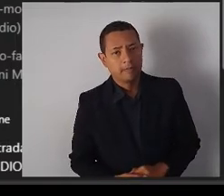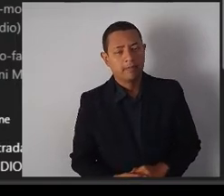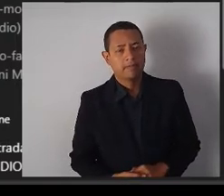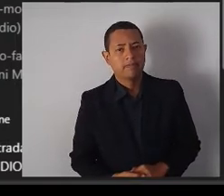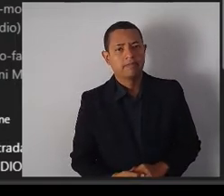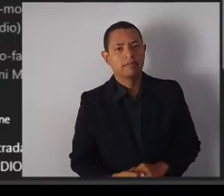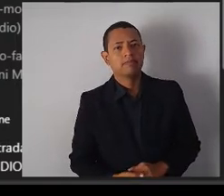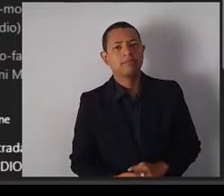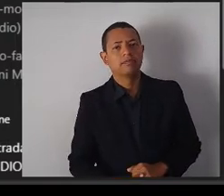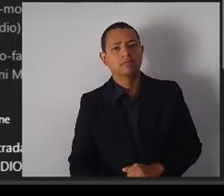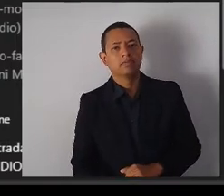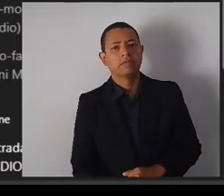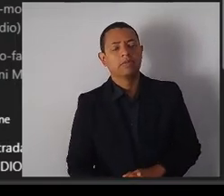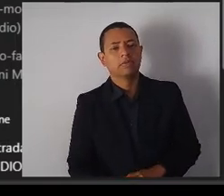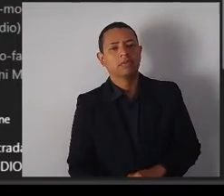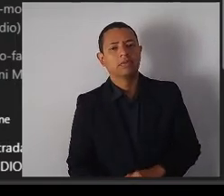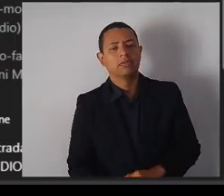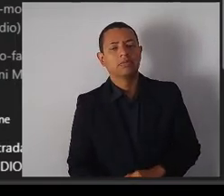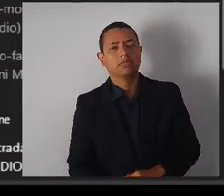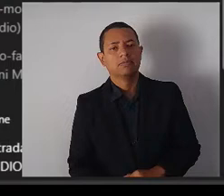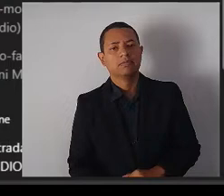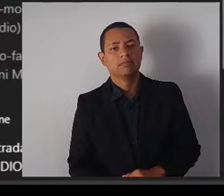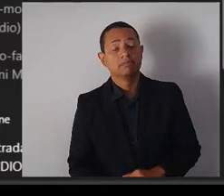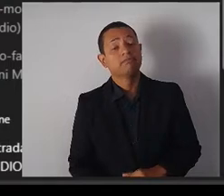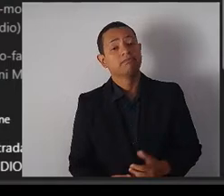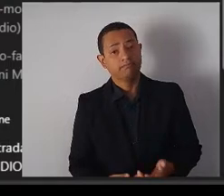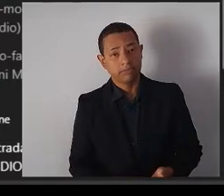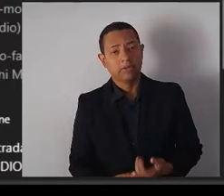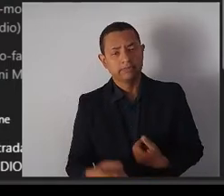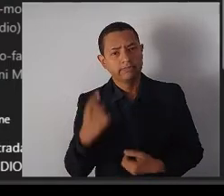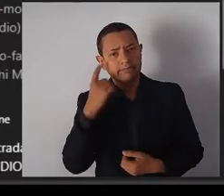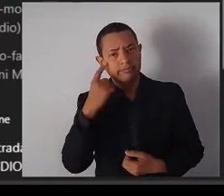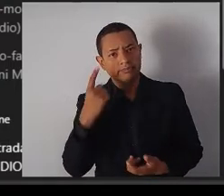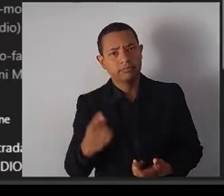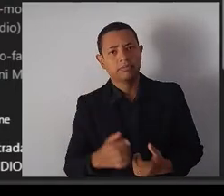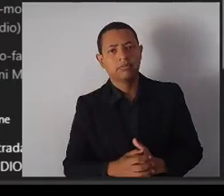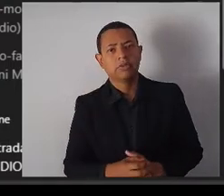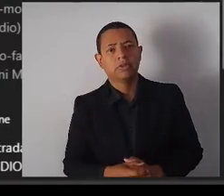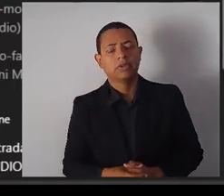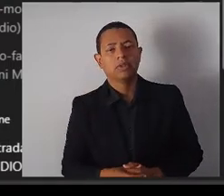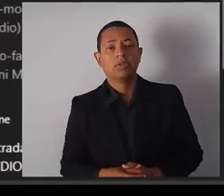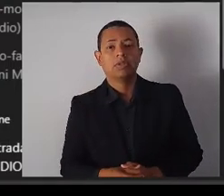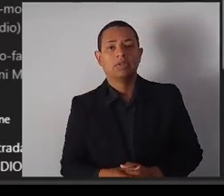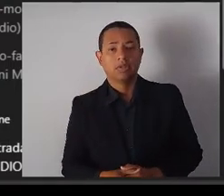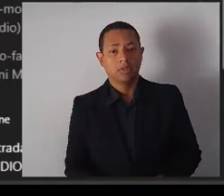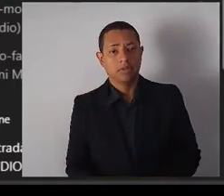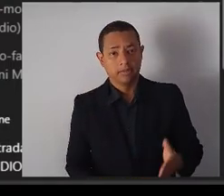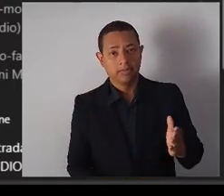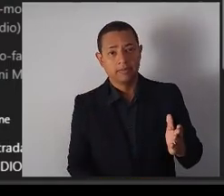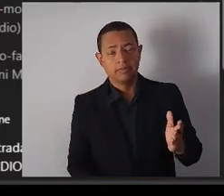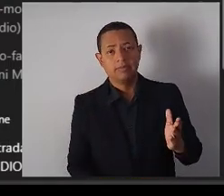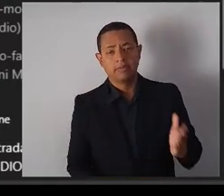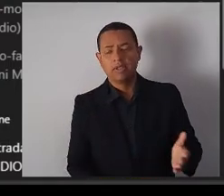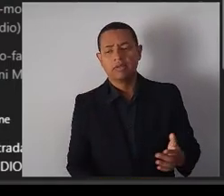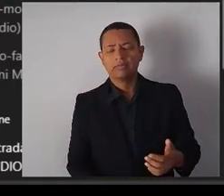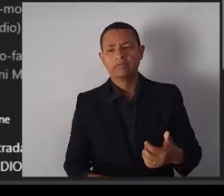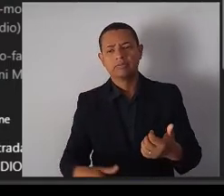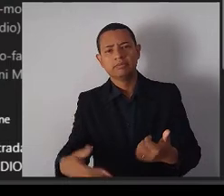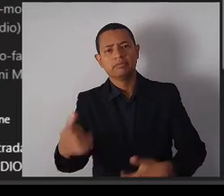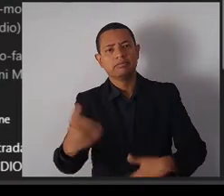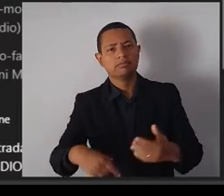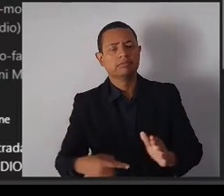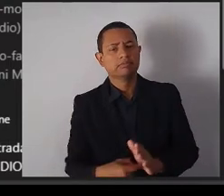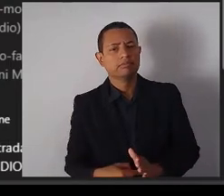pela corte, amplamente debatida. O que, ao meu ver, está acontecendo é que busca que o autor fazer da presente ação sucedâneo